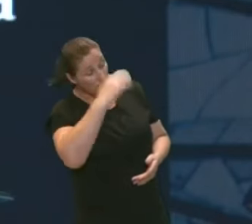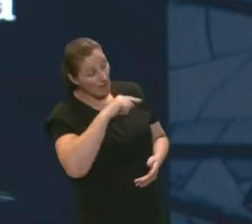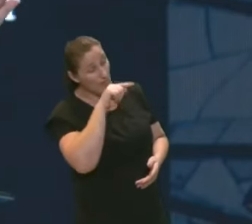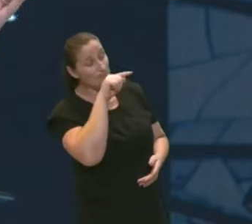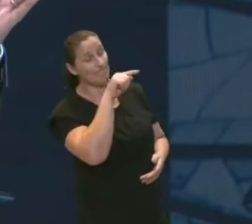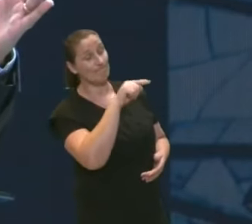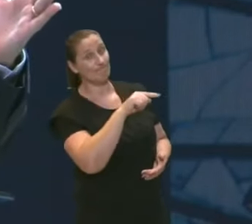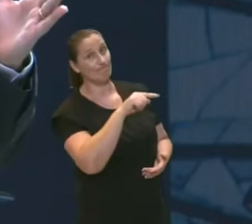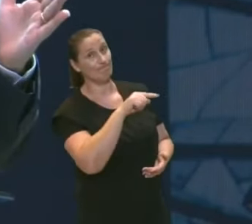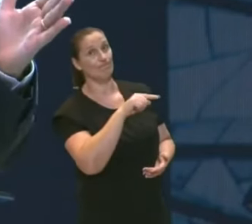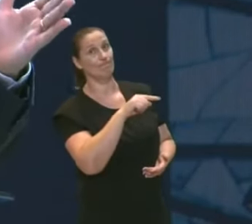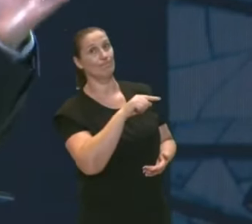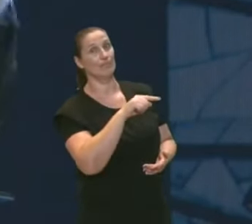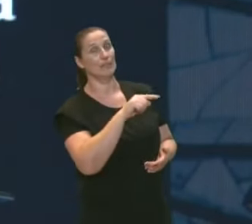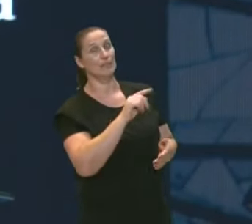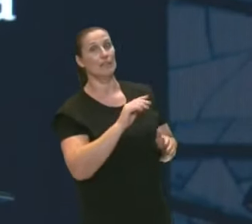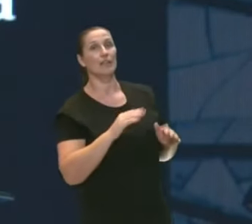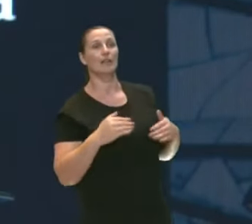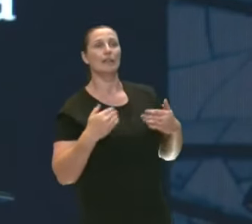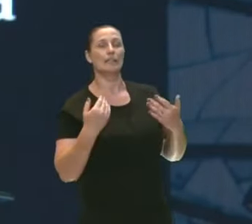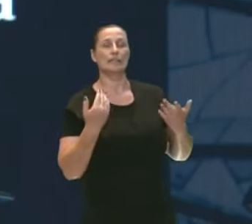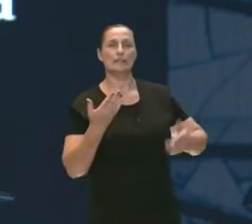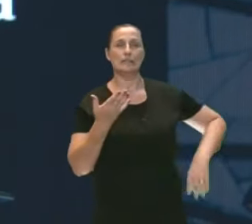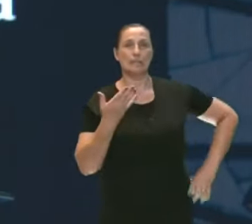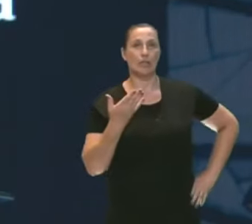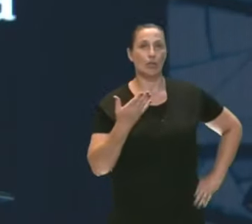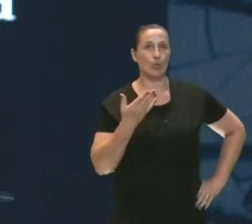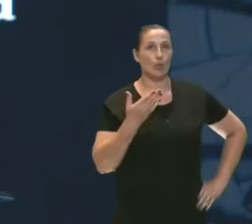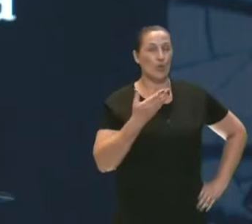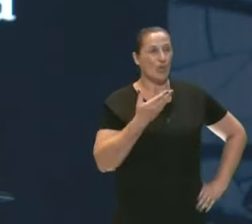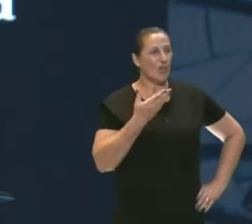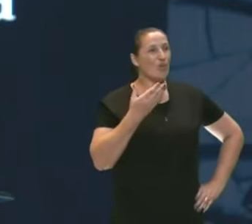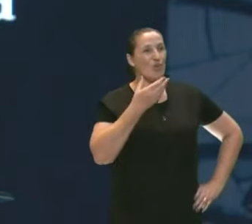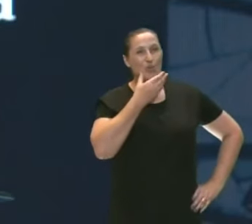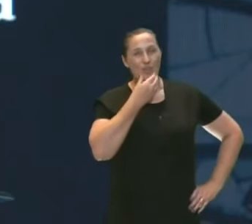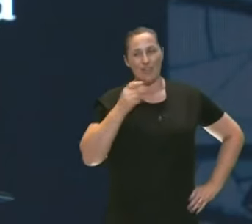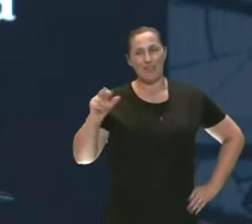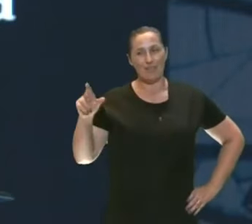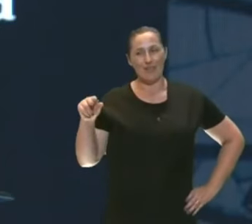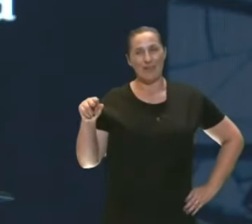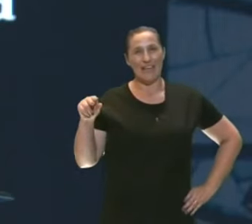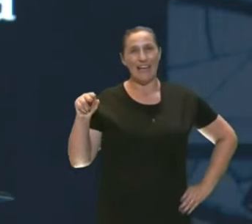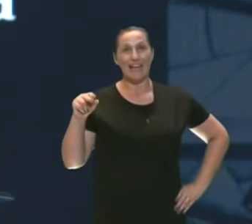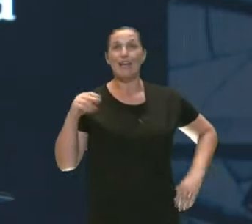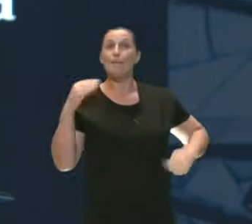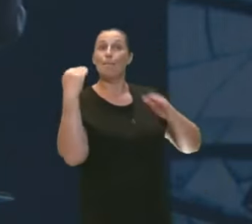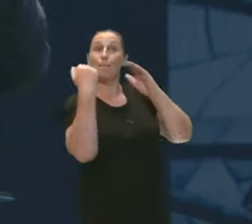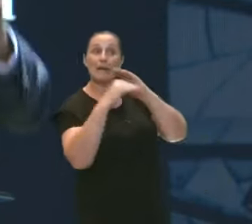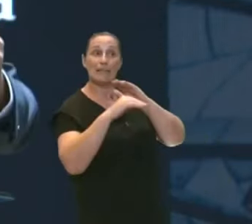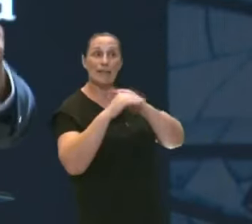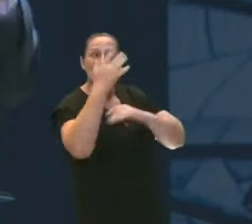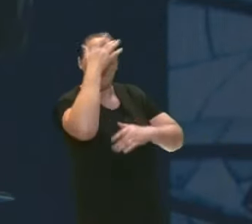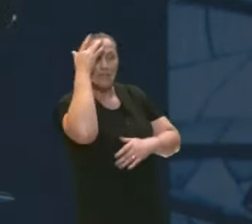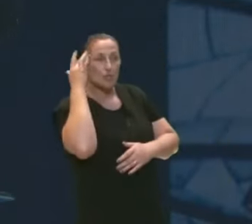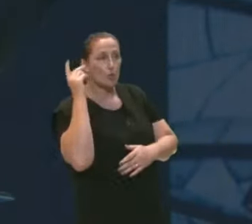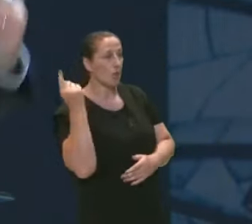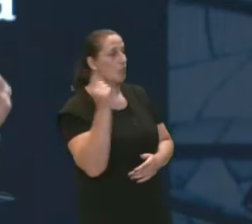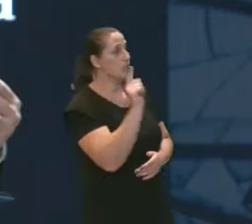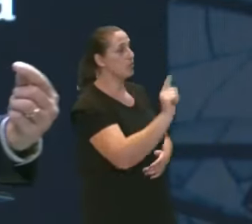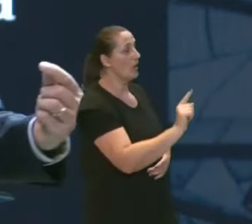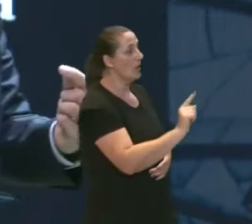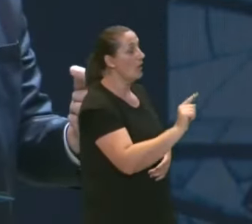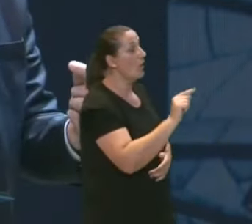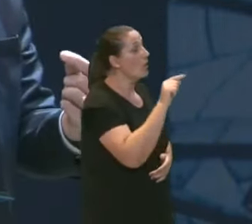E então, os irmãos pedem para mensageiros levarem a mensagem para José, dizendo, olha, seu pai,